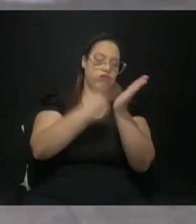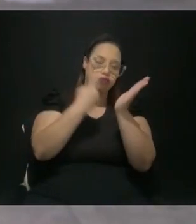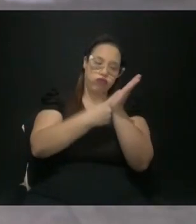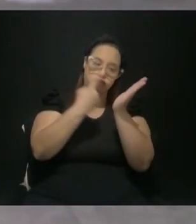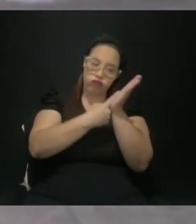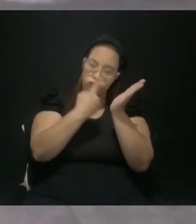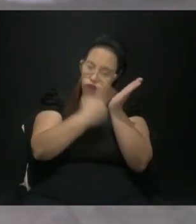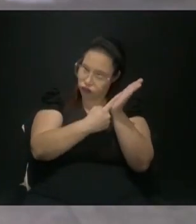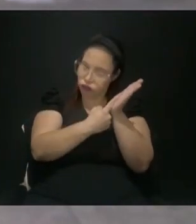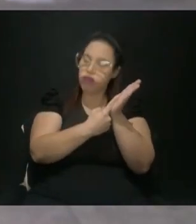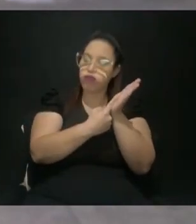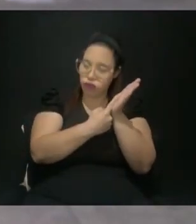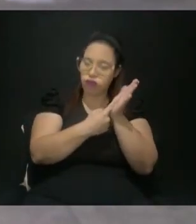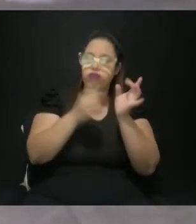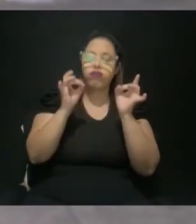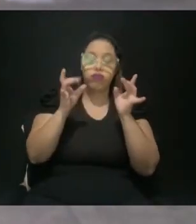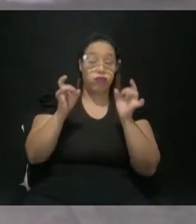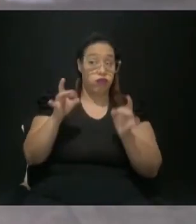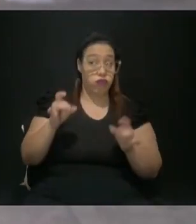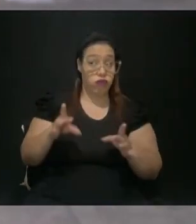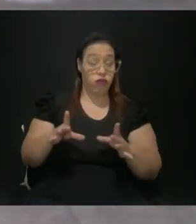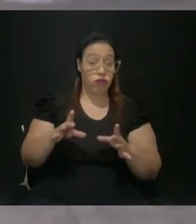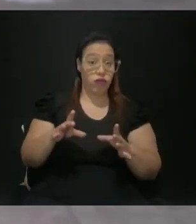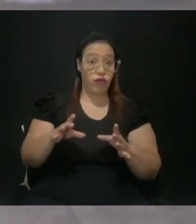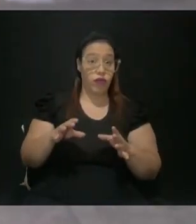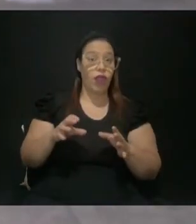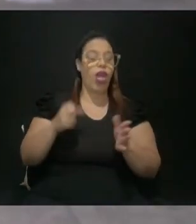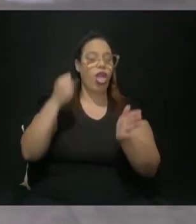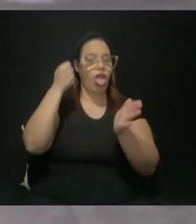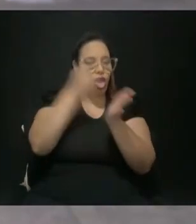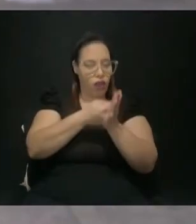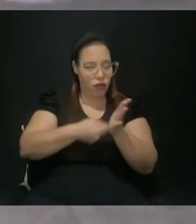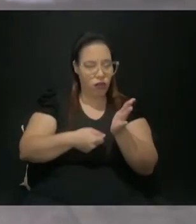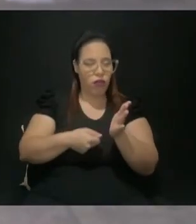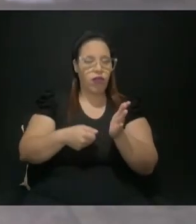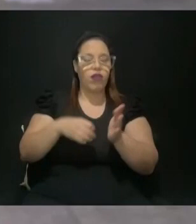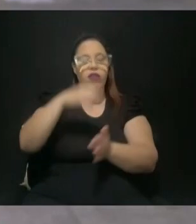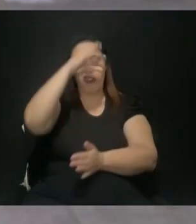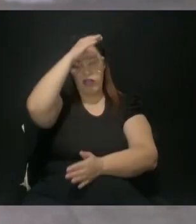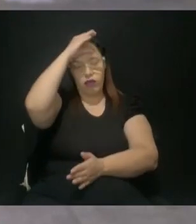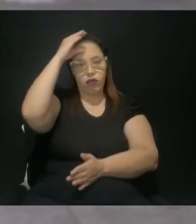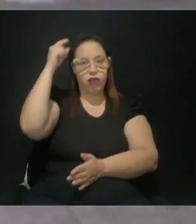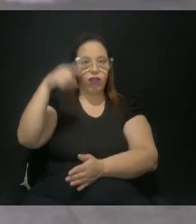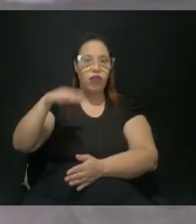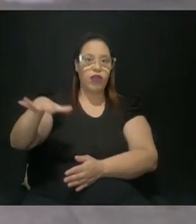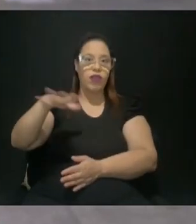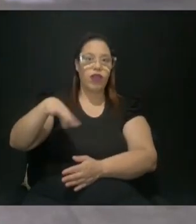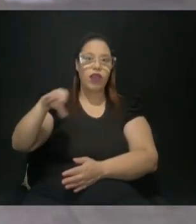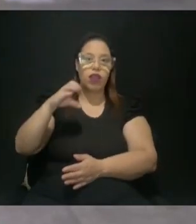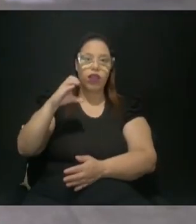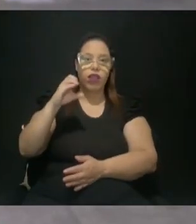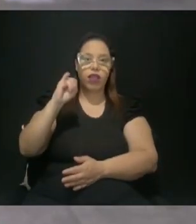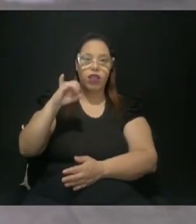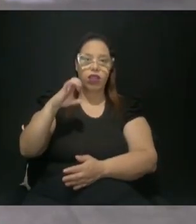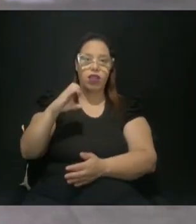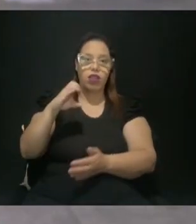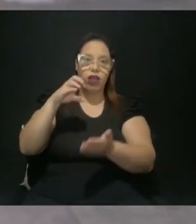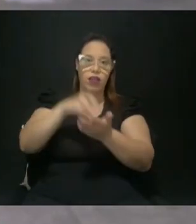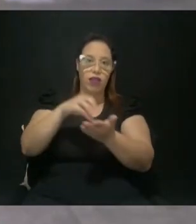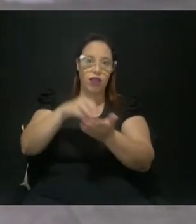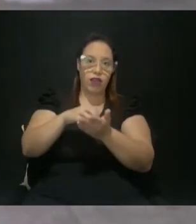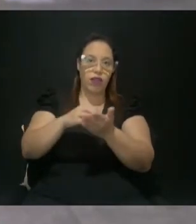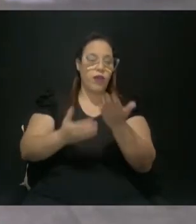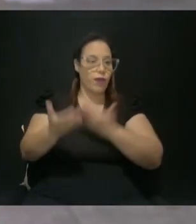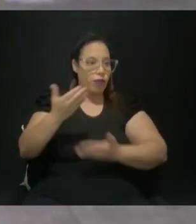por agendamento. Por isso a gente reforça o consumidor aqui da região de SIC Vida Nova que queira participar desse plantão